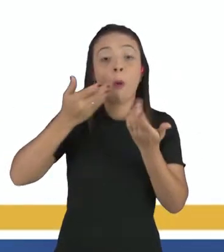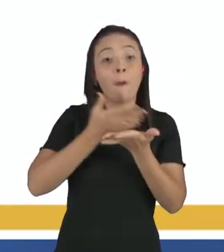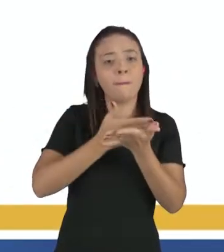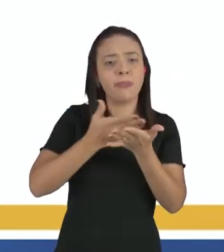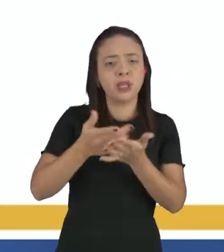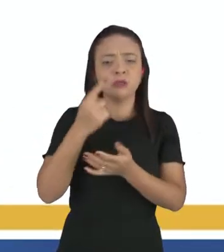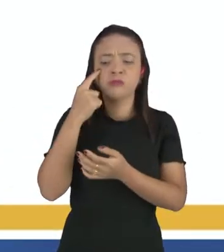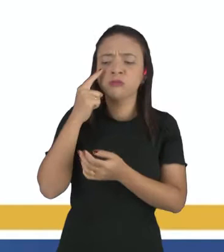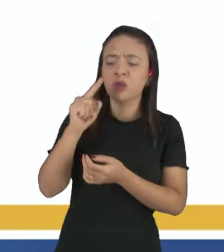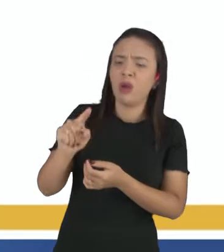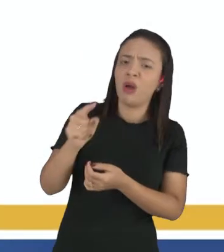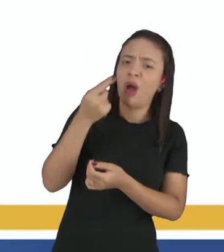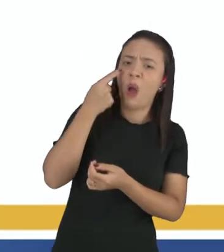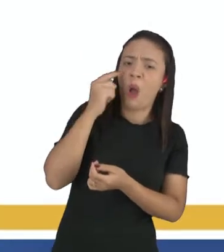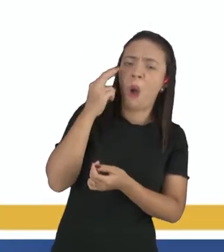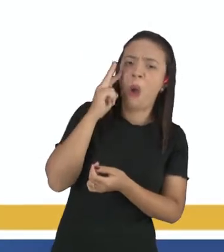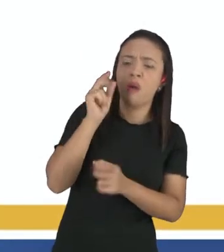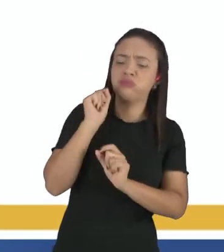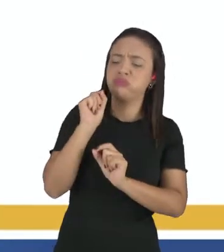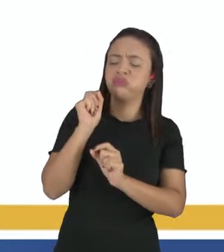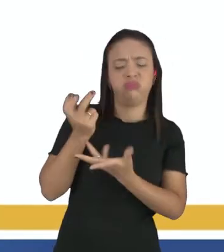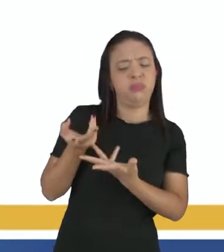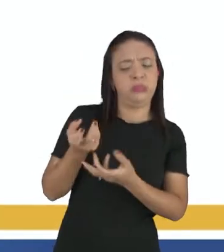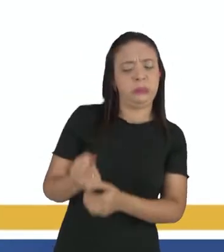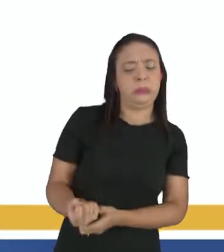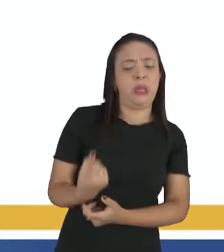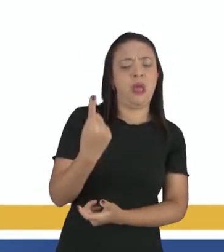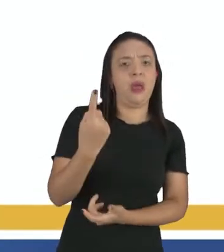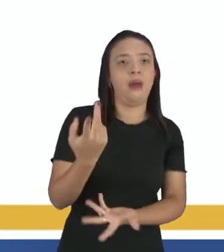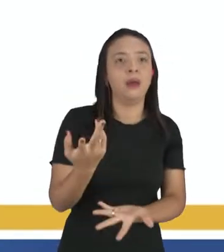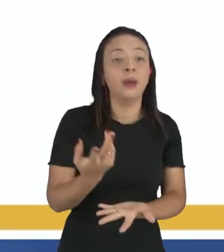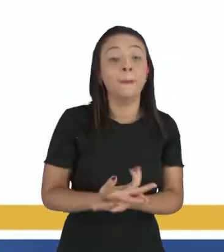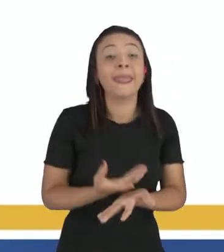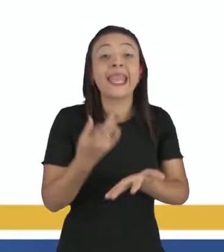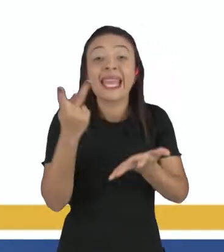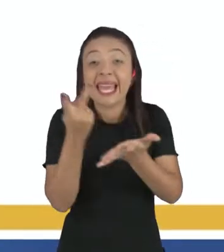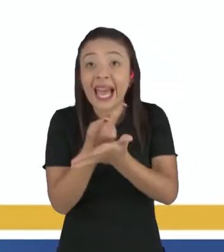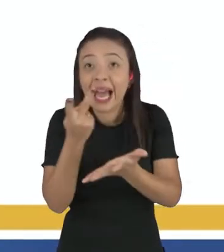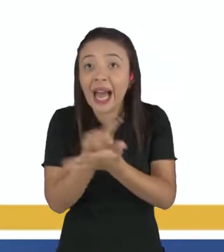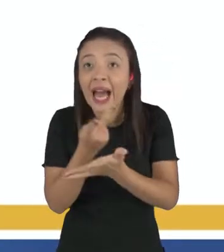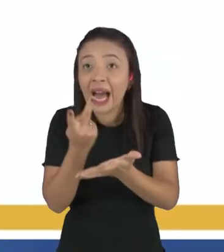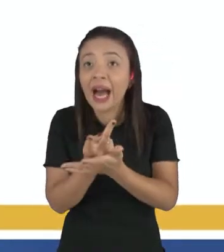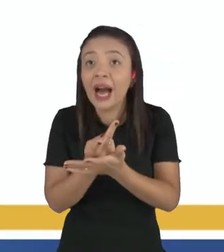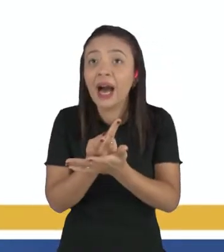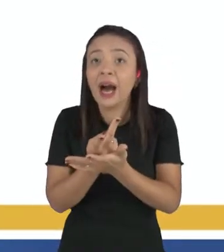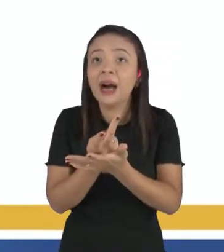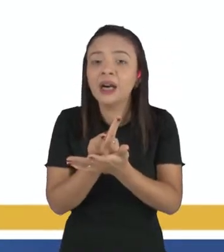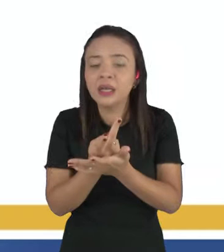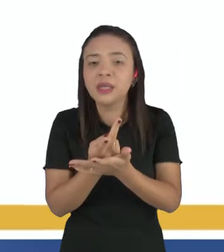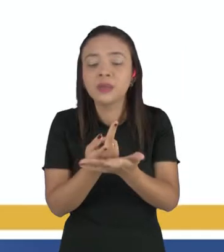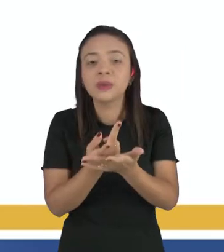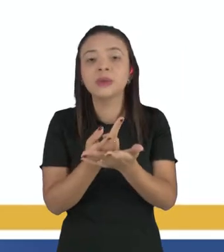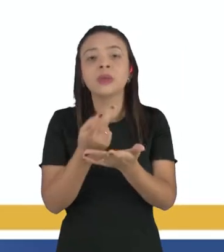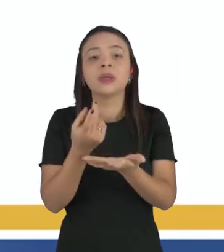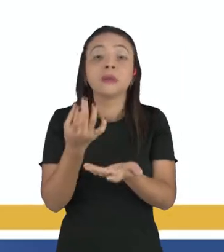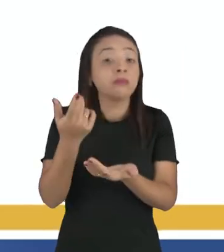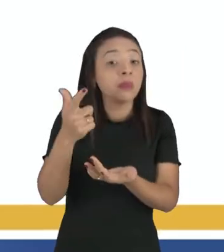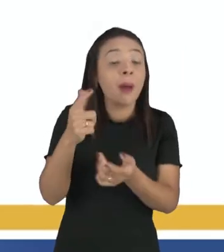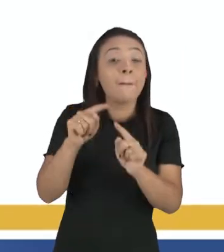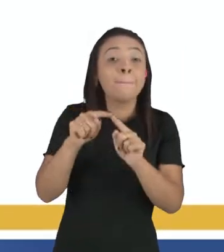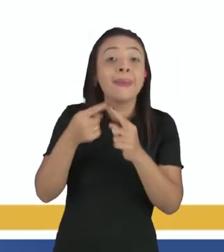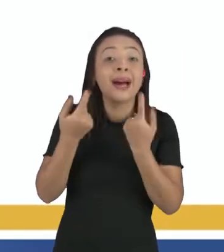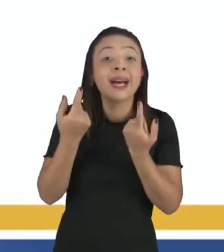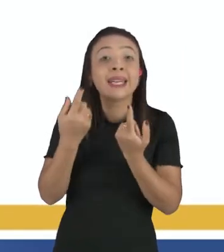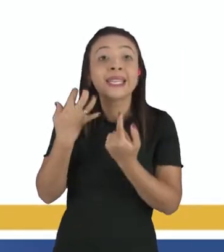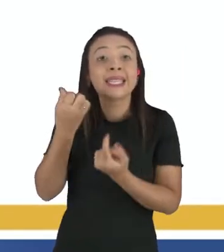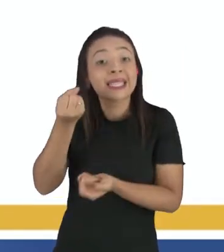crítica. Então, não podemos dizer que há algo de errado, mas se formos analisar pelo